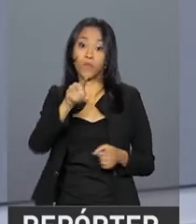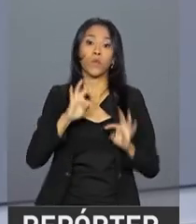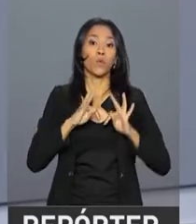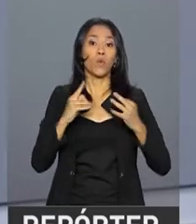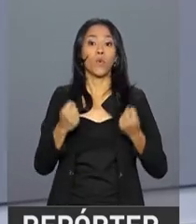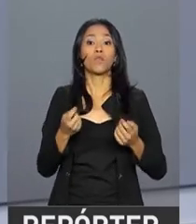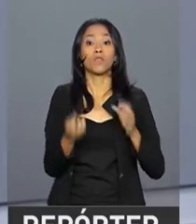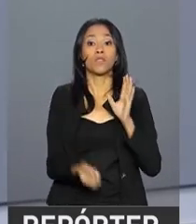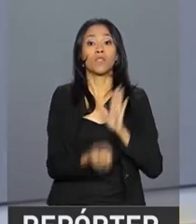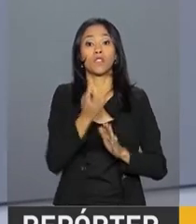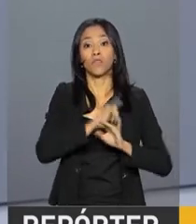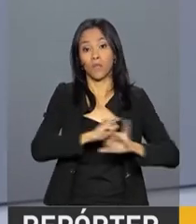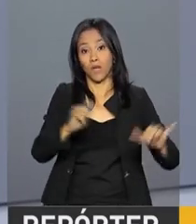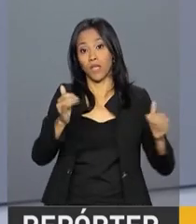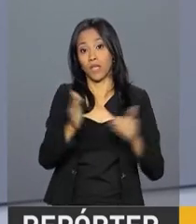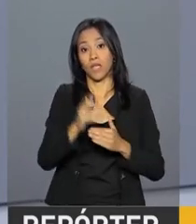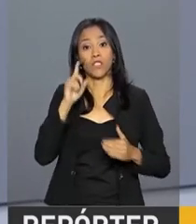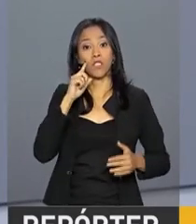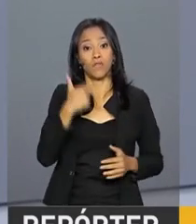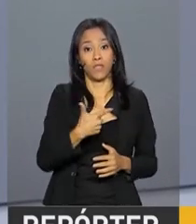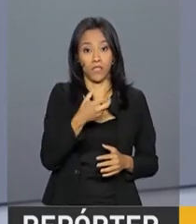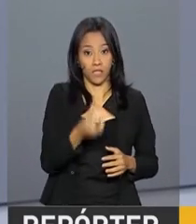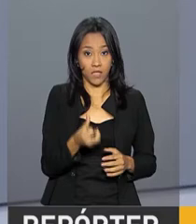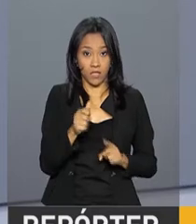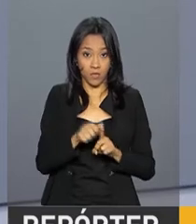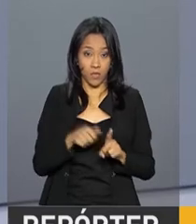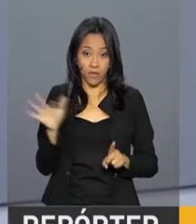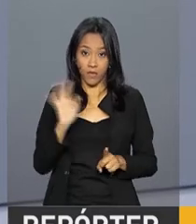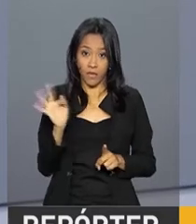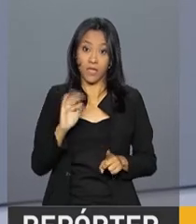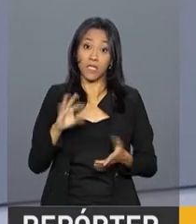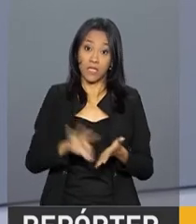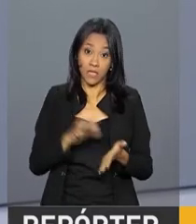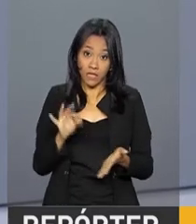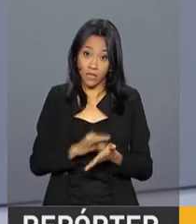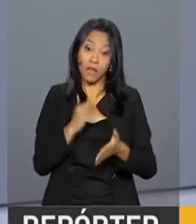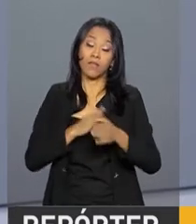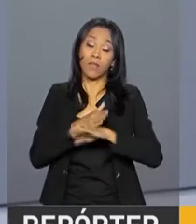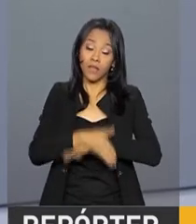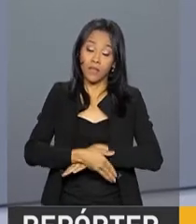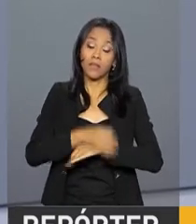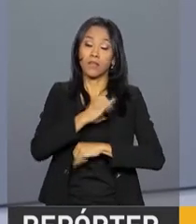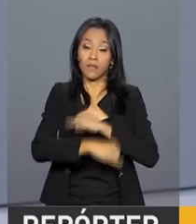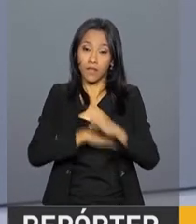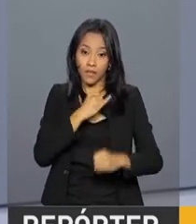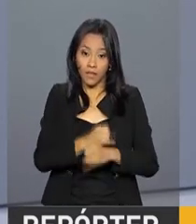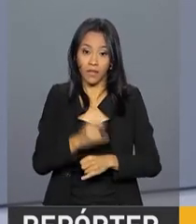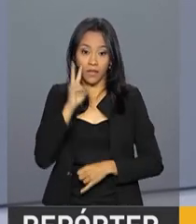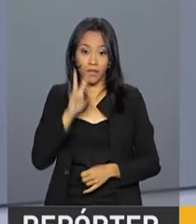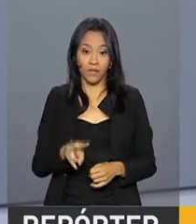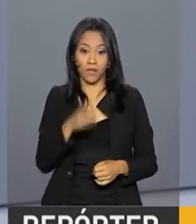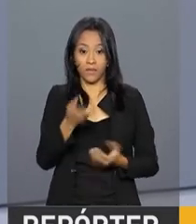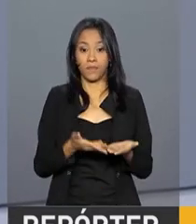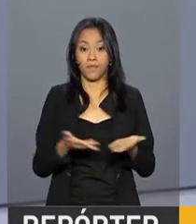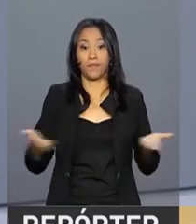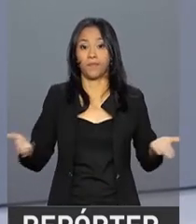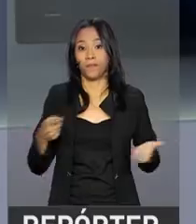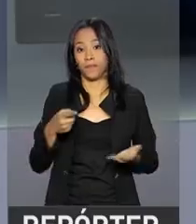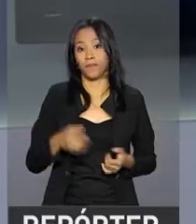26 de fevereiro e as inscrições devem ser feitas pelo site do ministério da cultura em cultura.gov.br